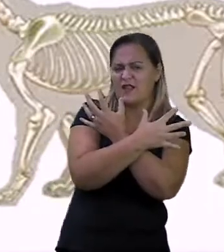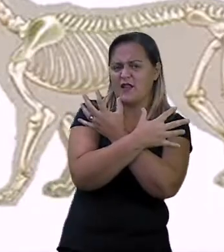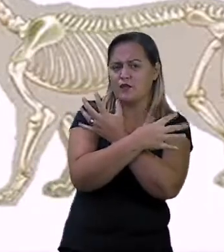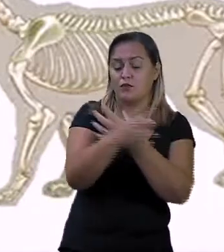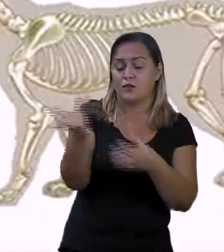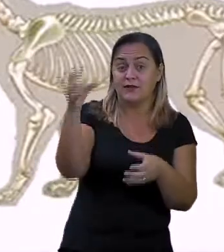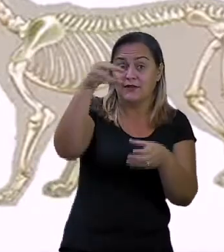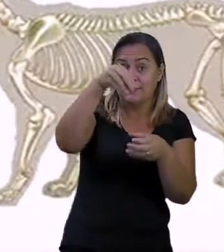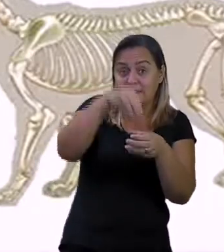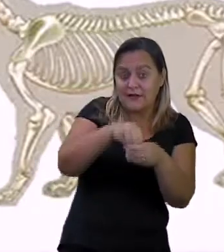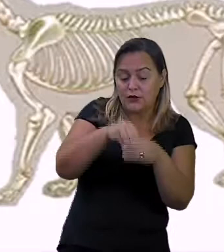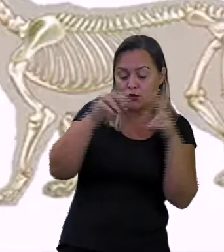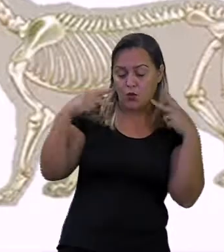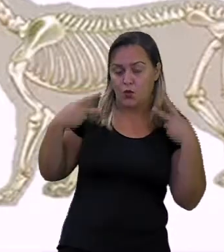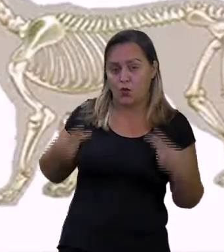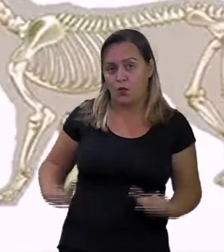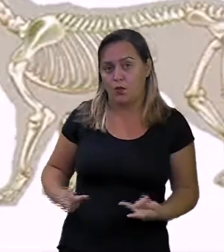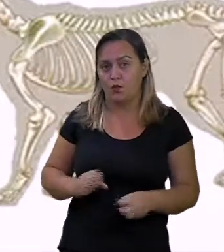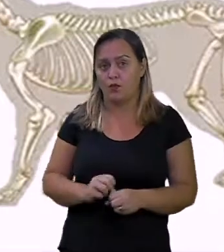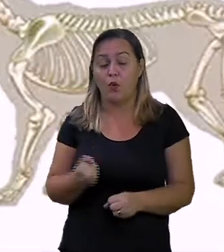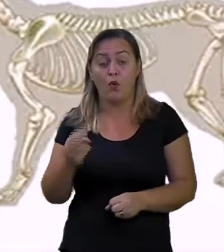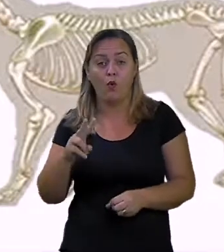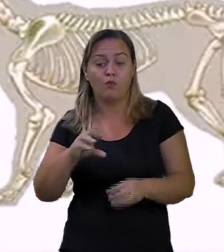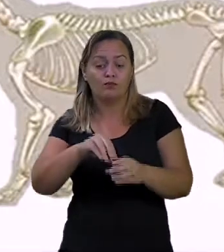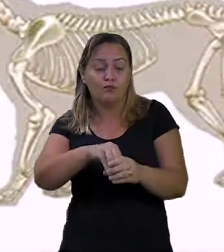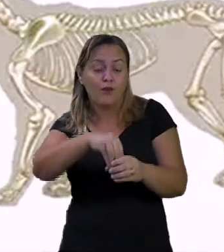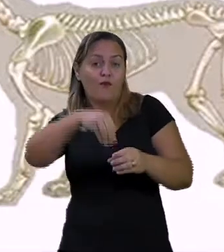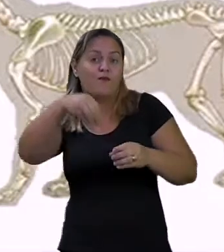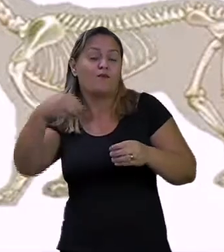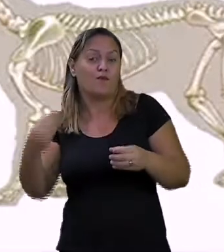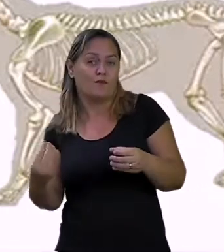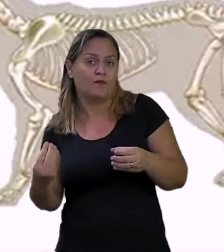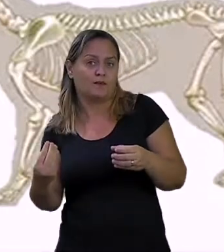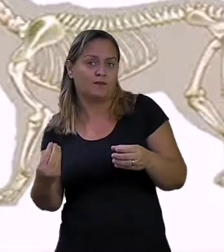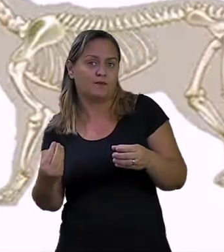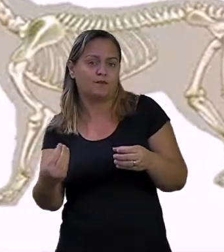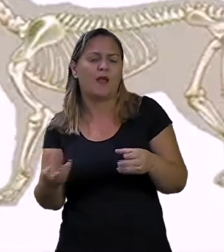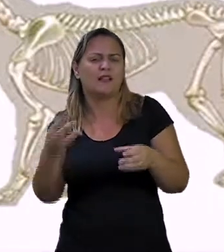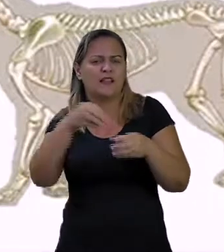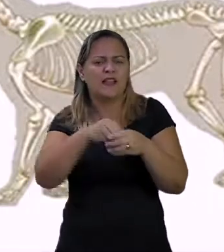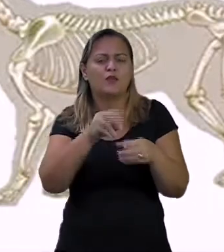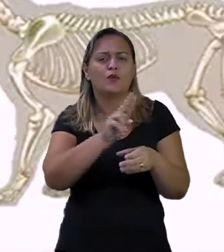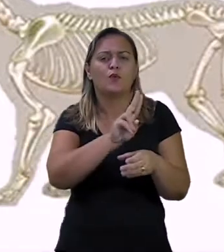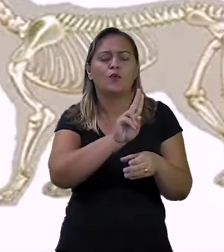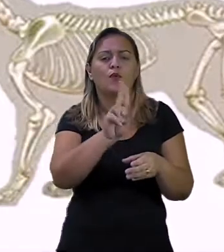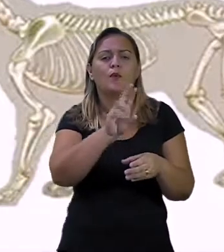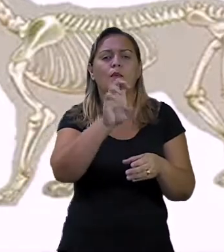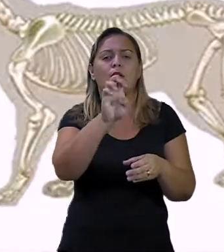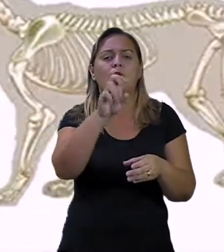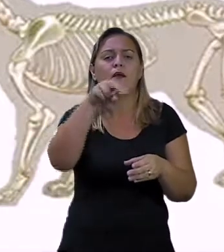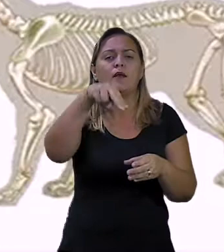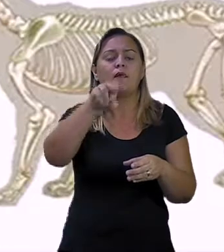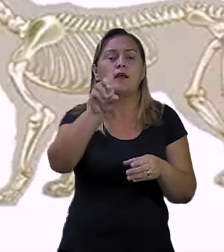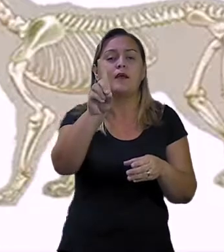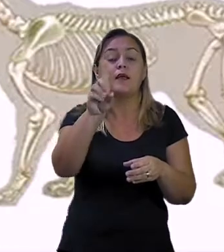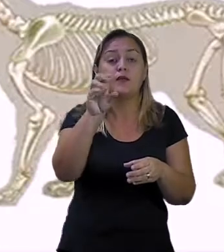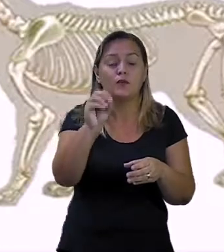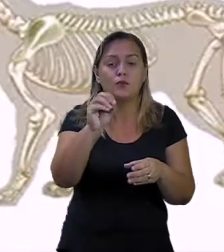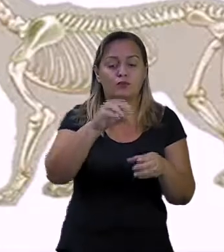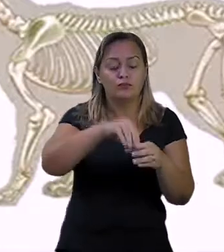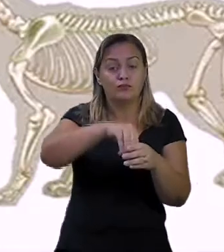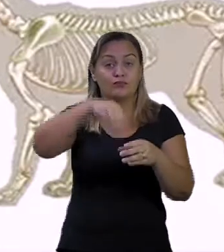Endoesqueleto, dentro, exo, é aquele esqueleto que protege o animal e está por fora. E